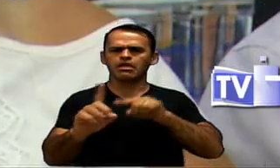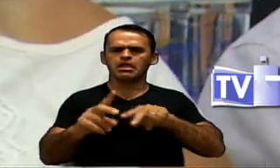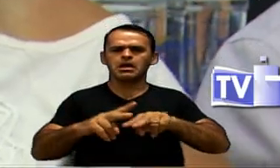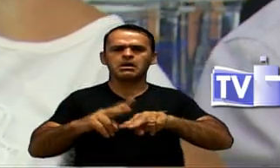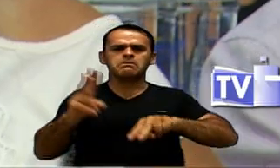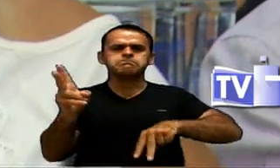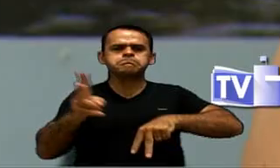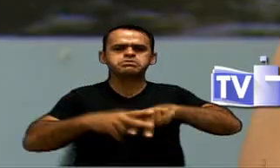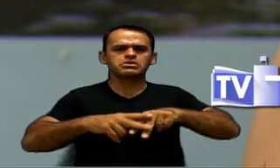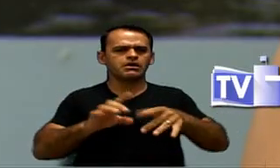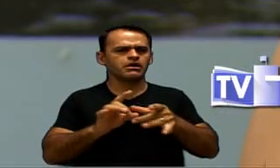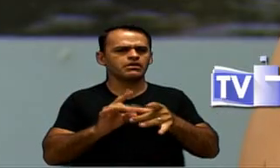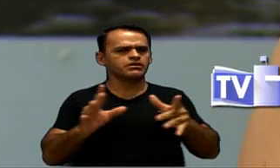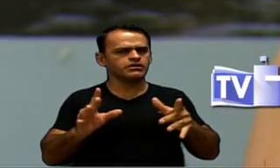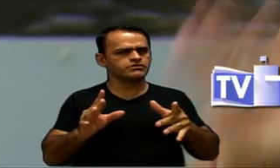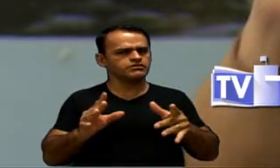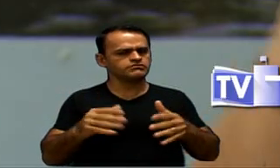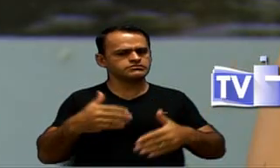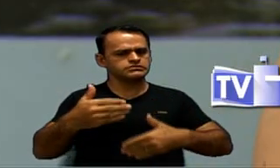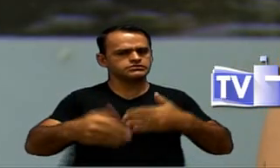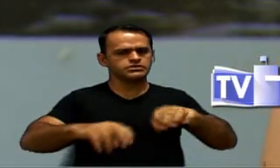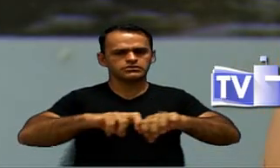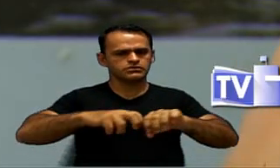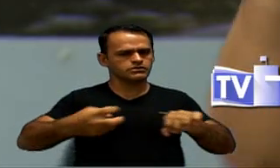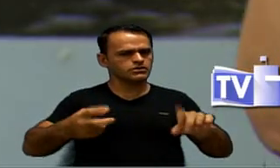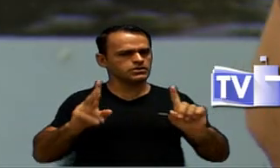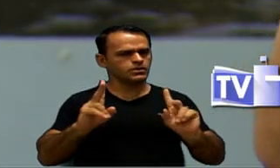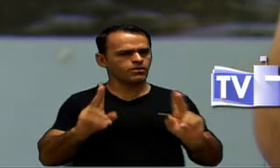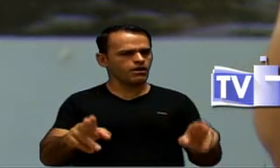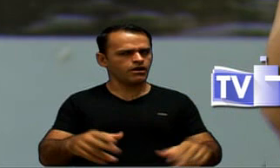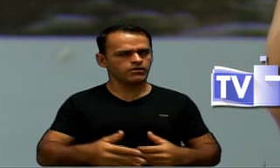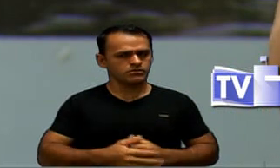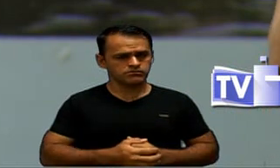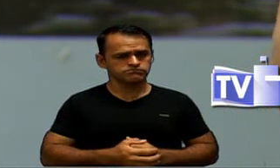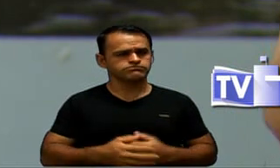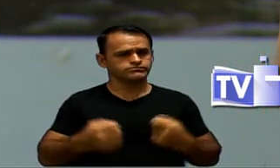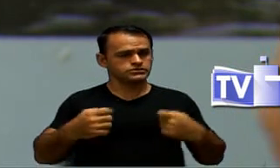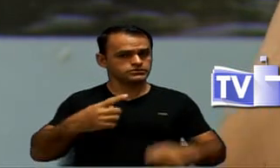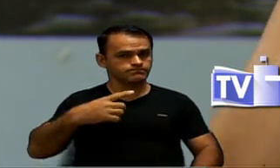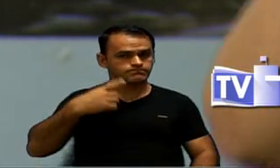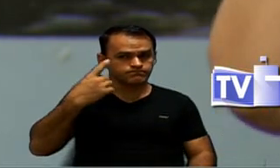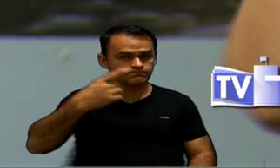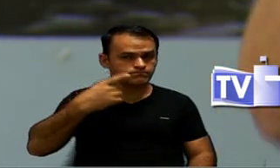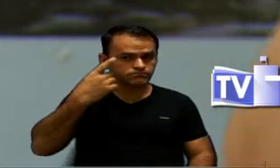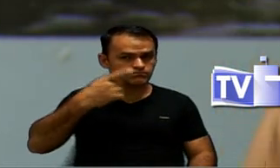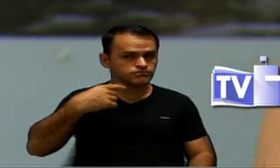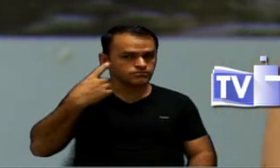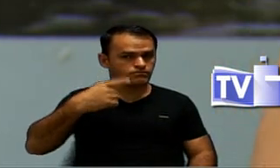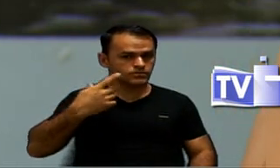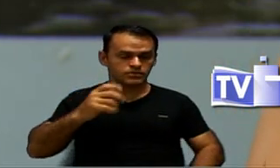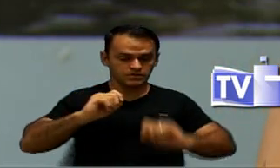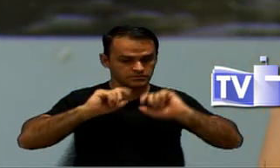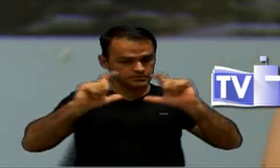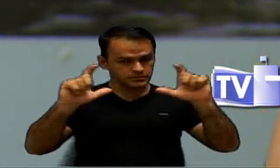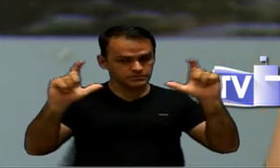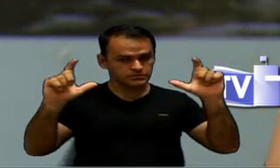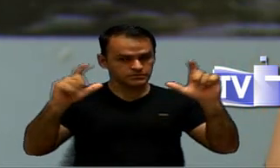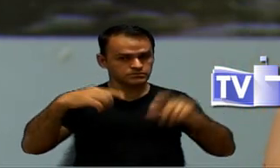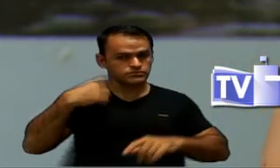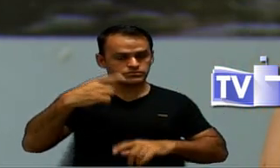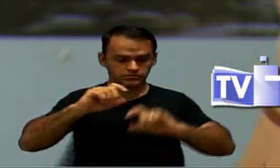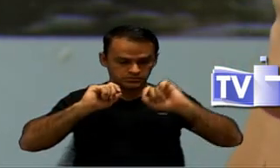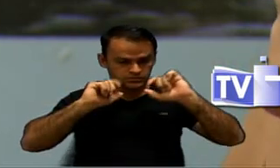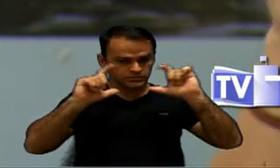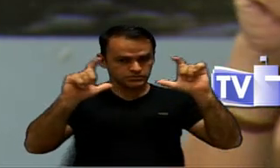que nem aconteceu aqui em São Roque. Caso muito parecido. Então precisa de ter um advogado atento todos os dias. Infelizmente a defensoria não faz isso.